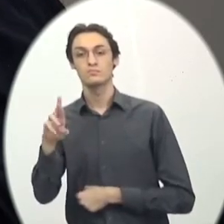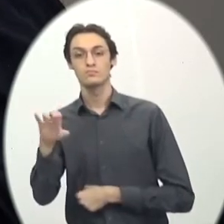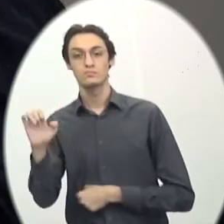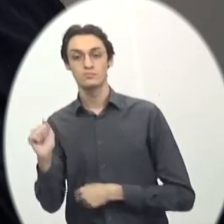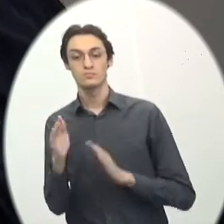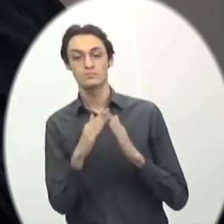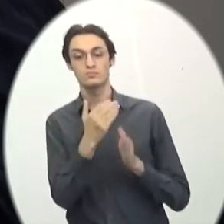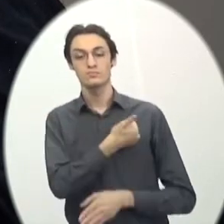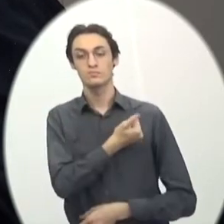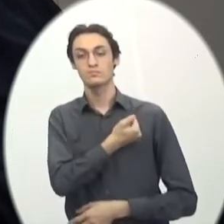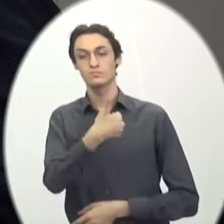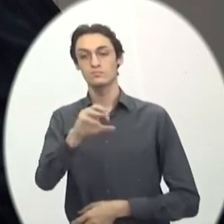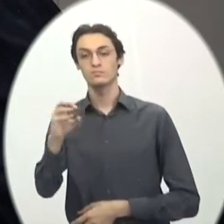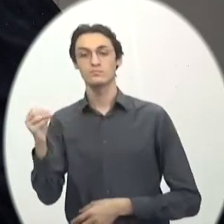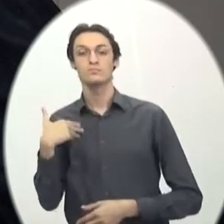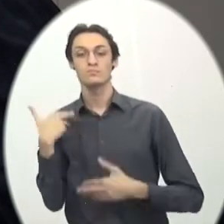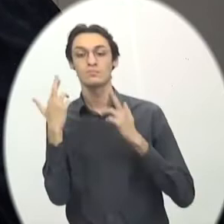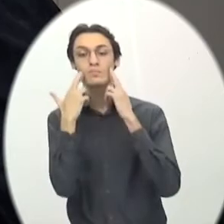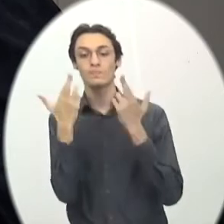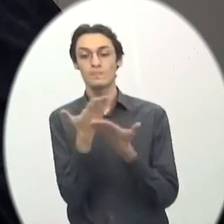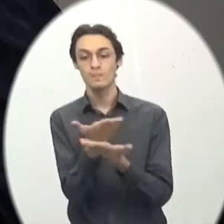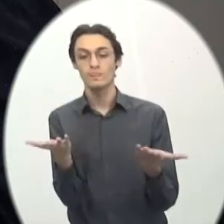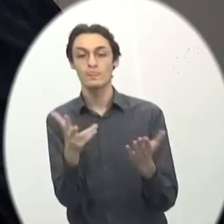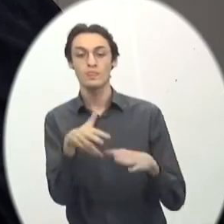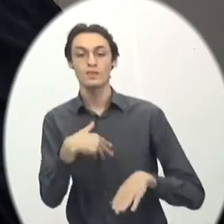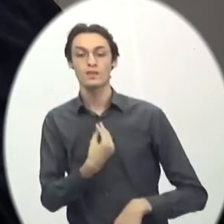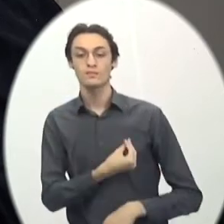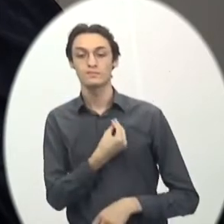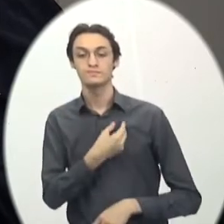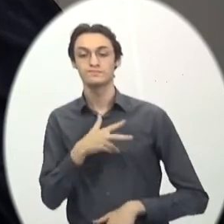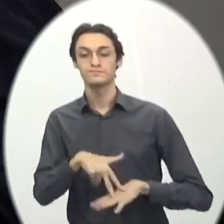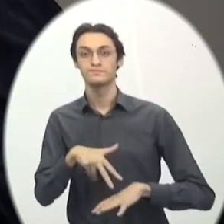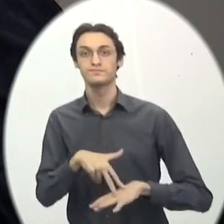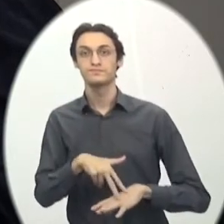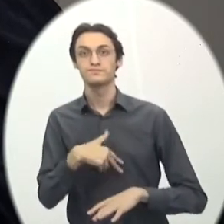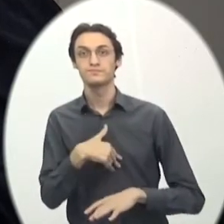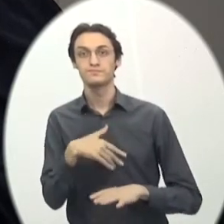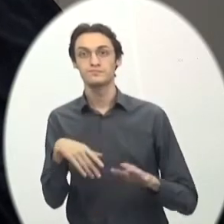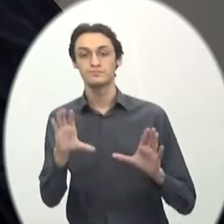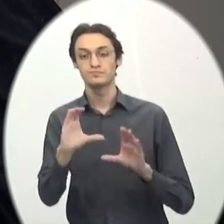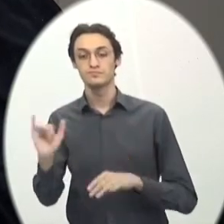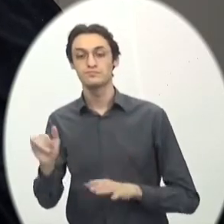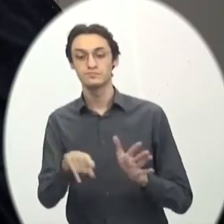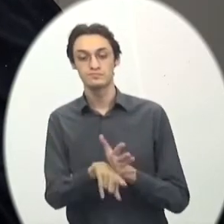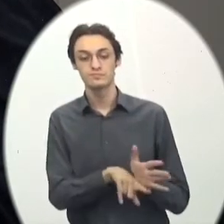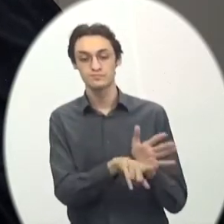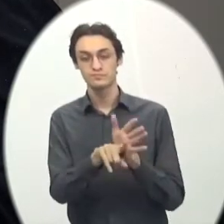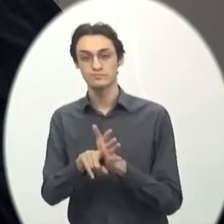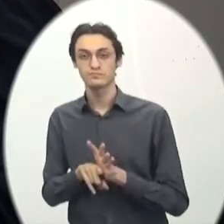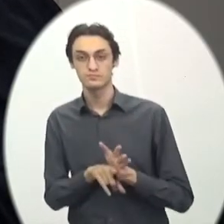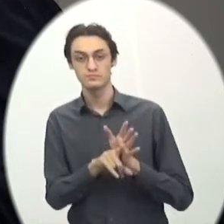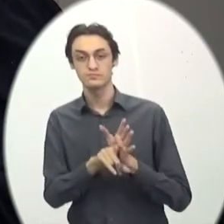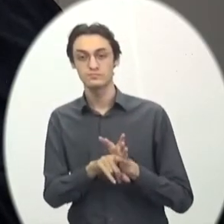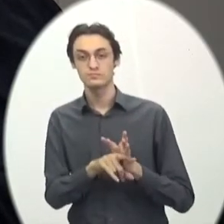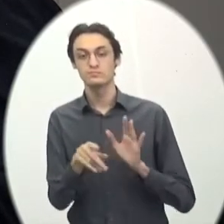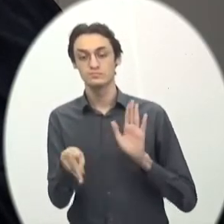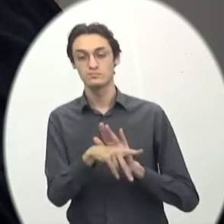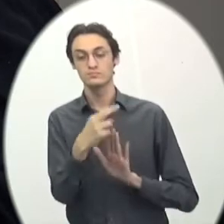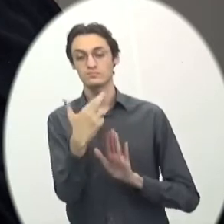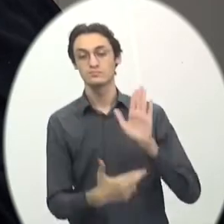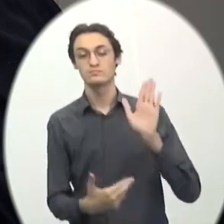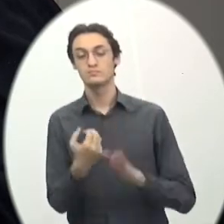Venho respeitosamente à presença da Vossa Excelência na comissão de inquérito instaurada pela resolução